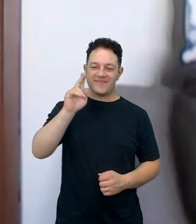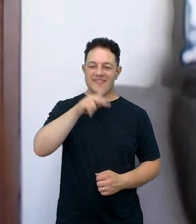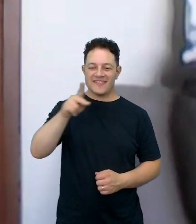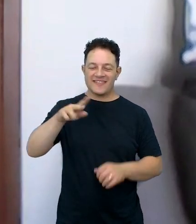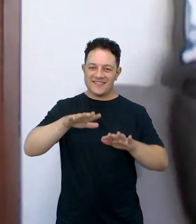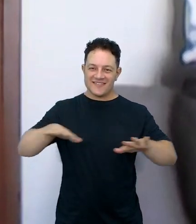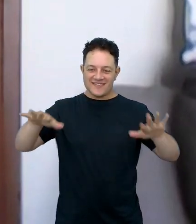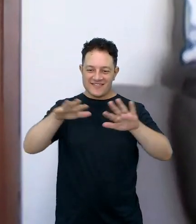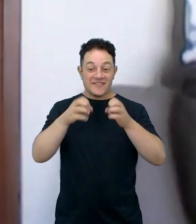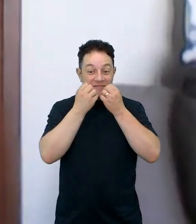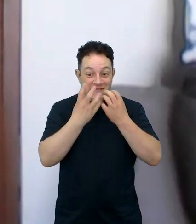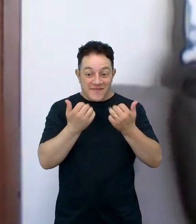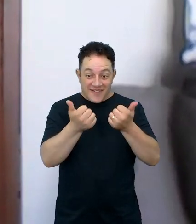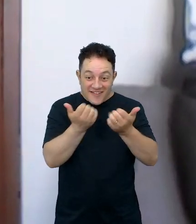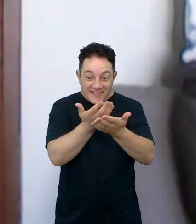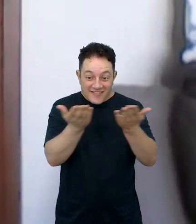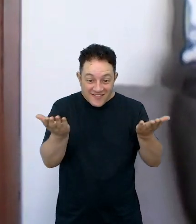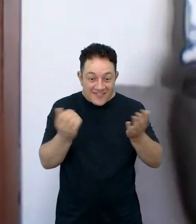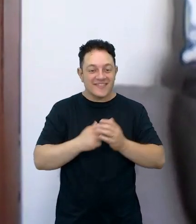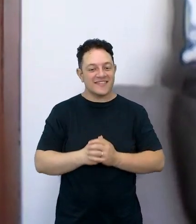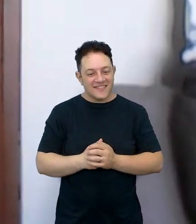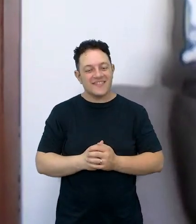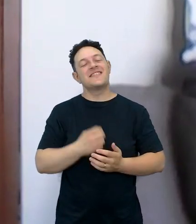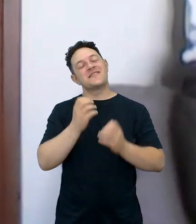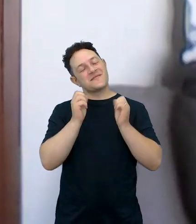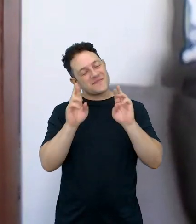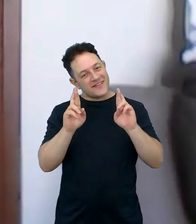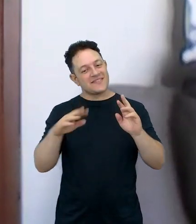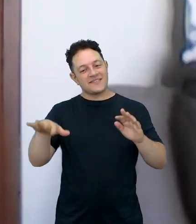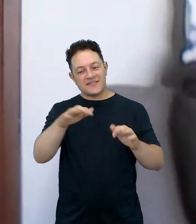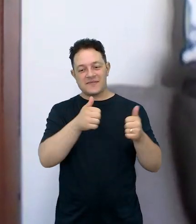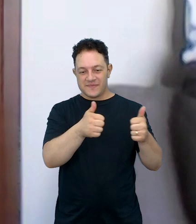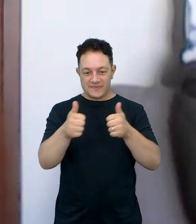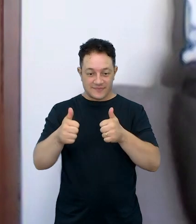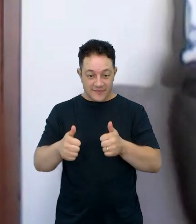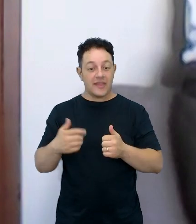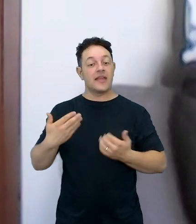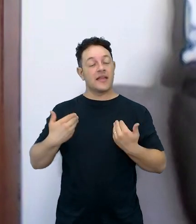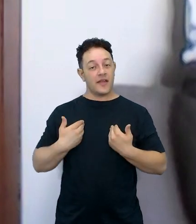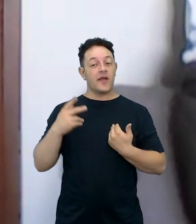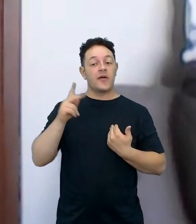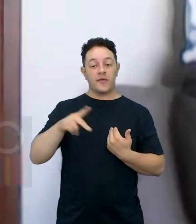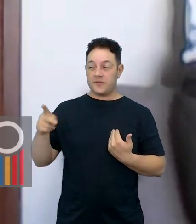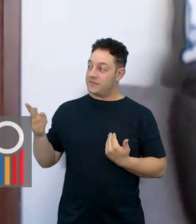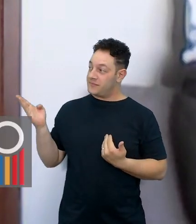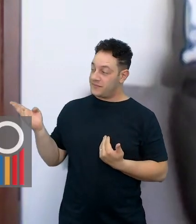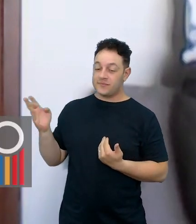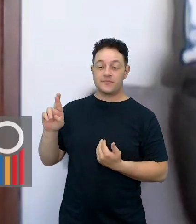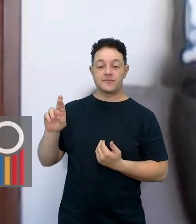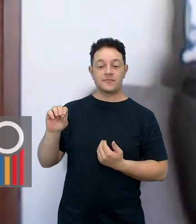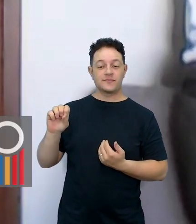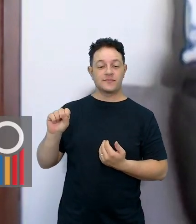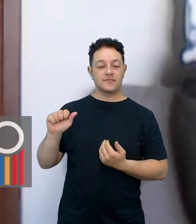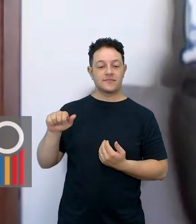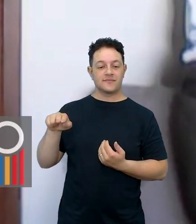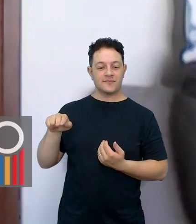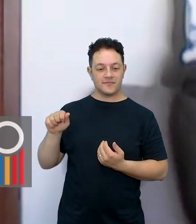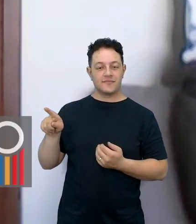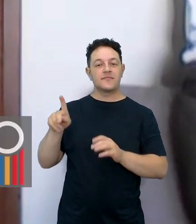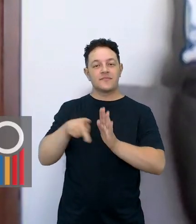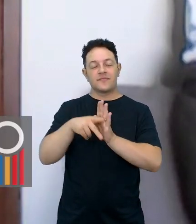professores, tudo bem com vocês? Espero encontrá-los bem. Eu sou professora Rosana, de